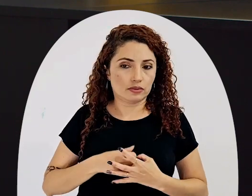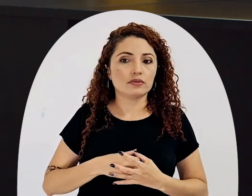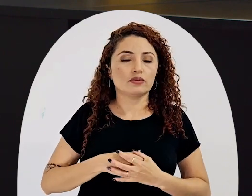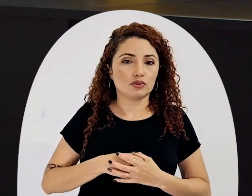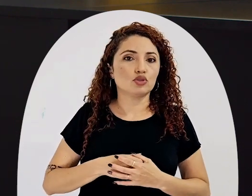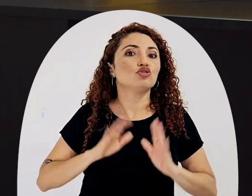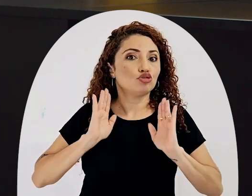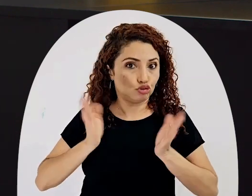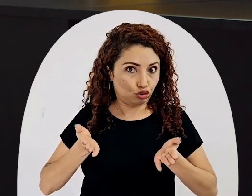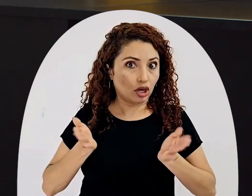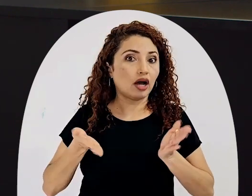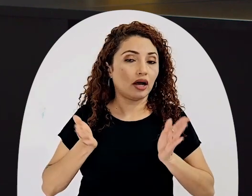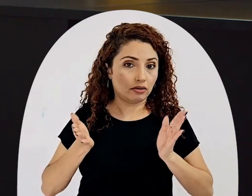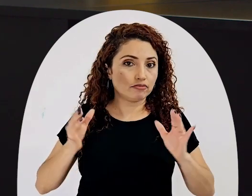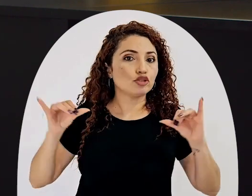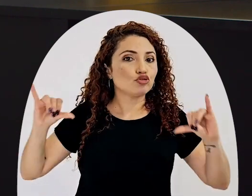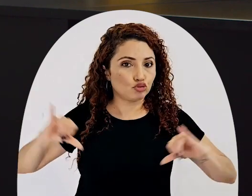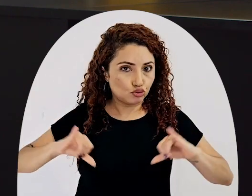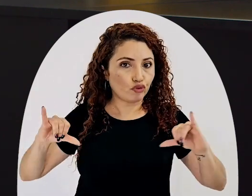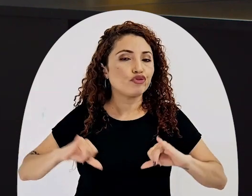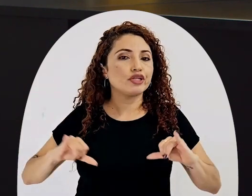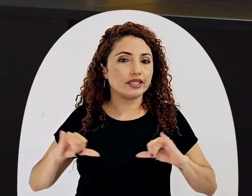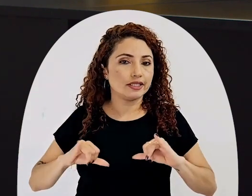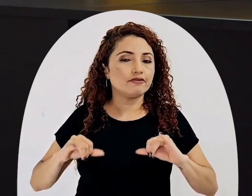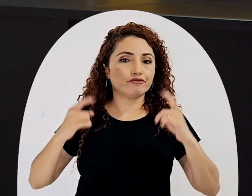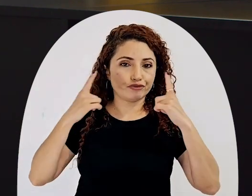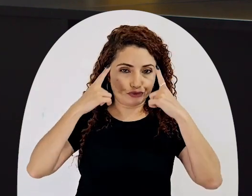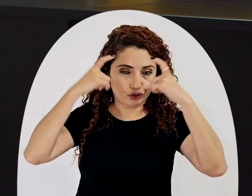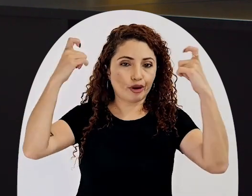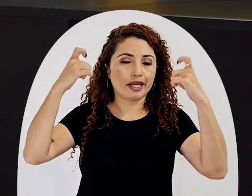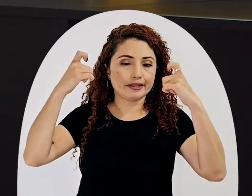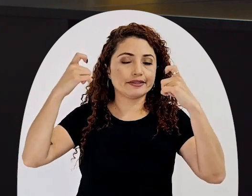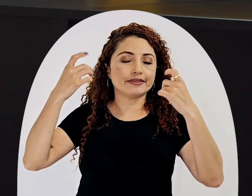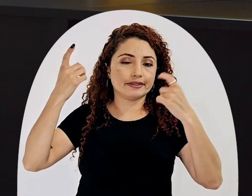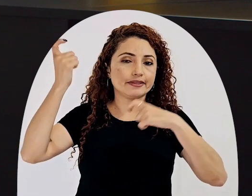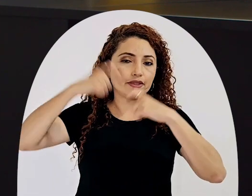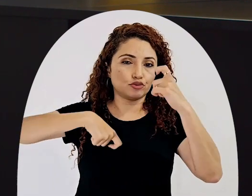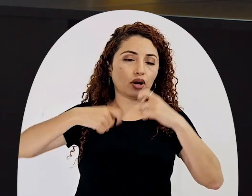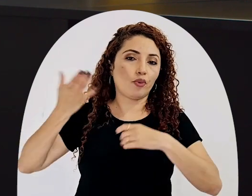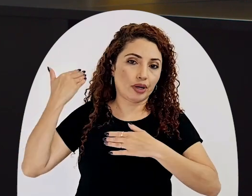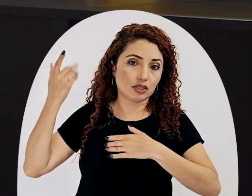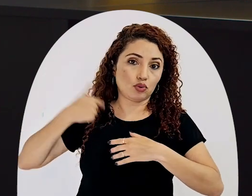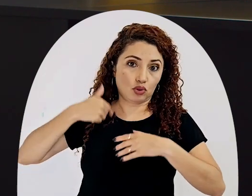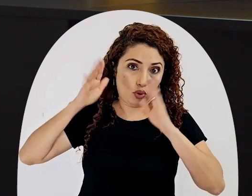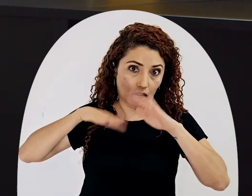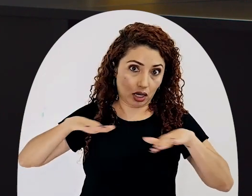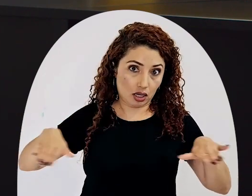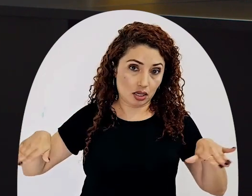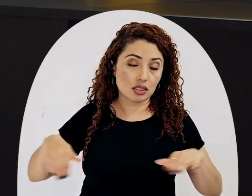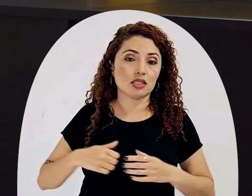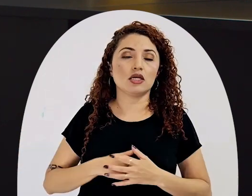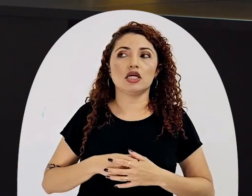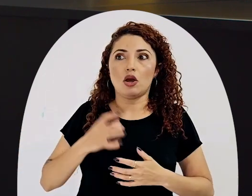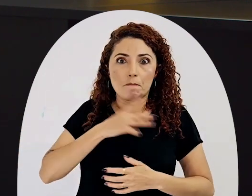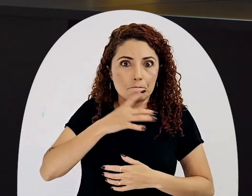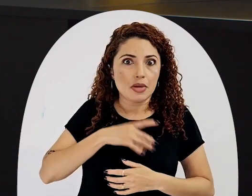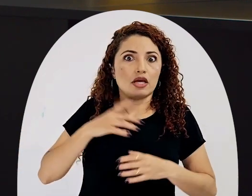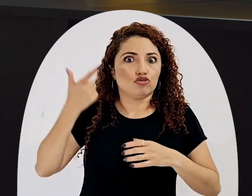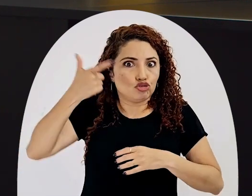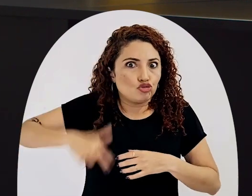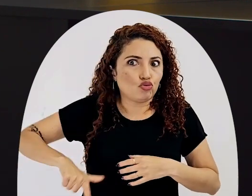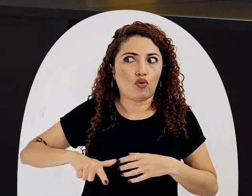violência sexual quando eu era criança. E eu tinha muito medo assim, de sofrer isso de novo, porque eu já sofri o